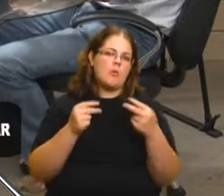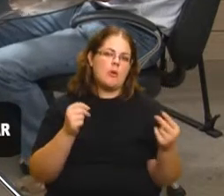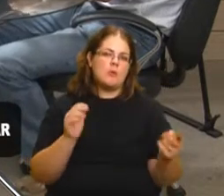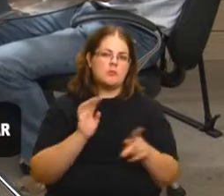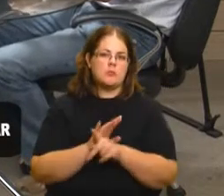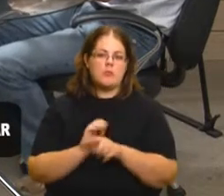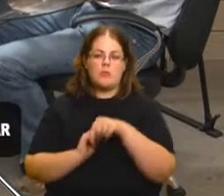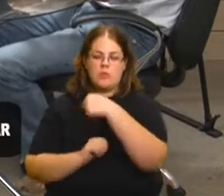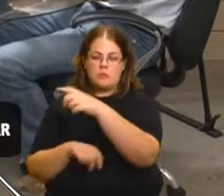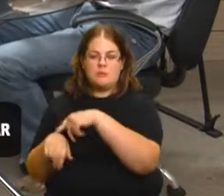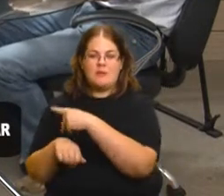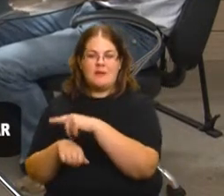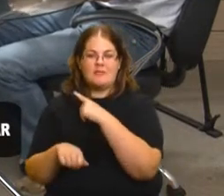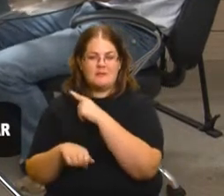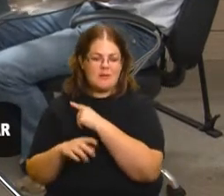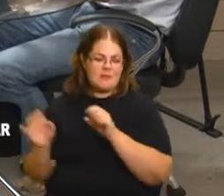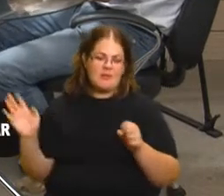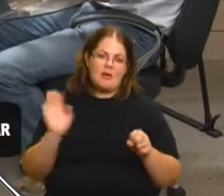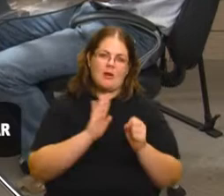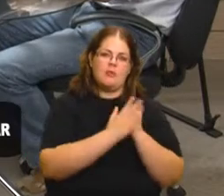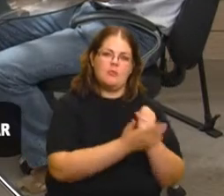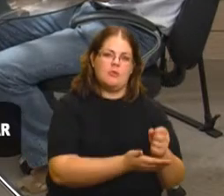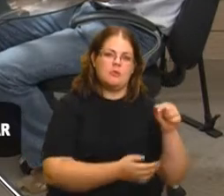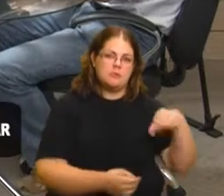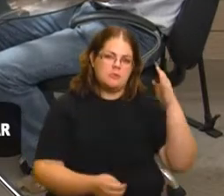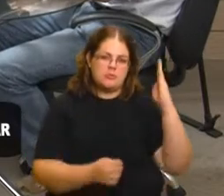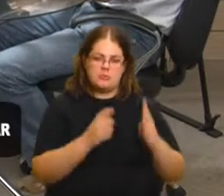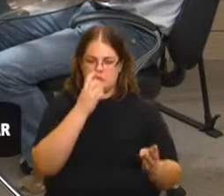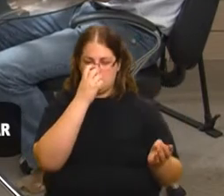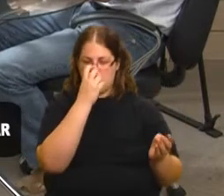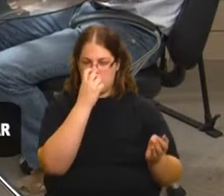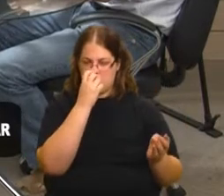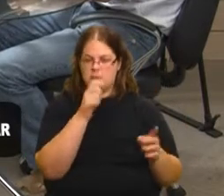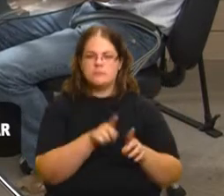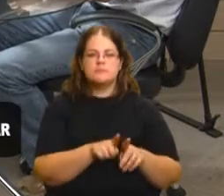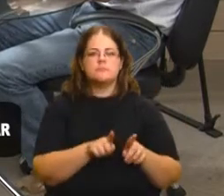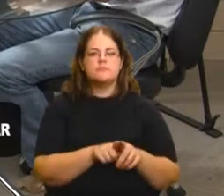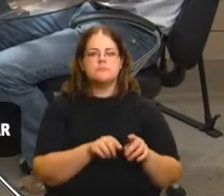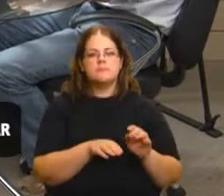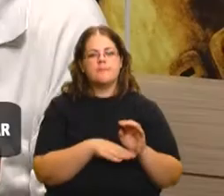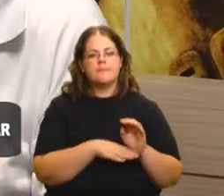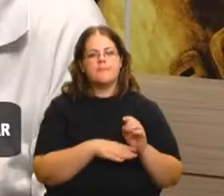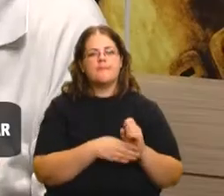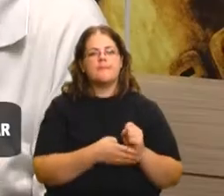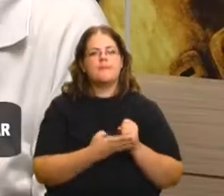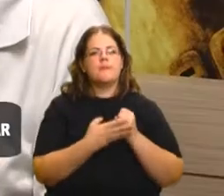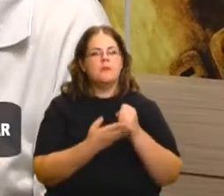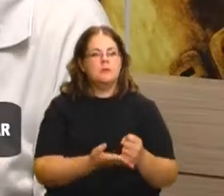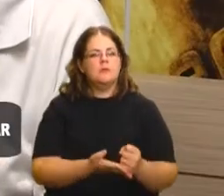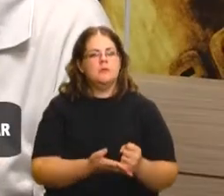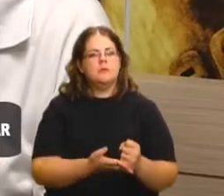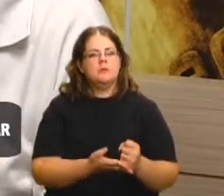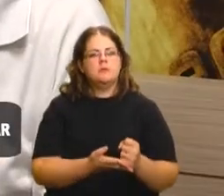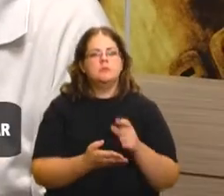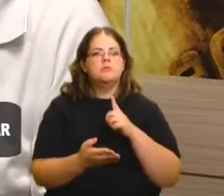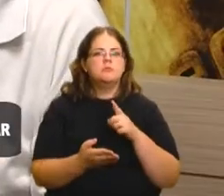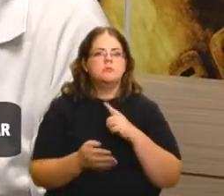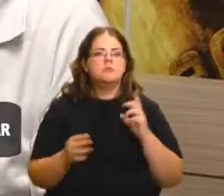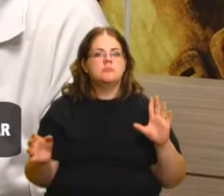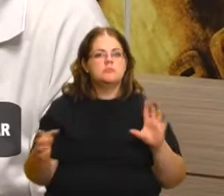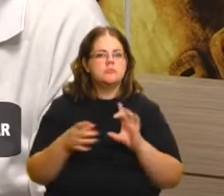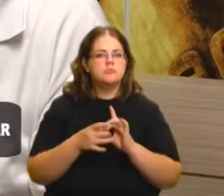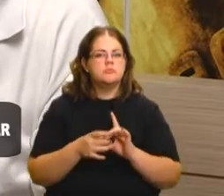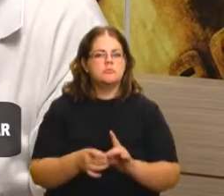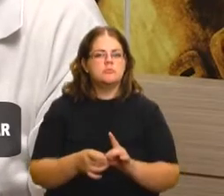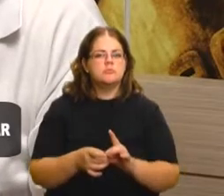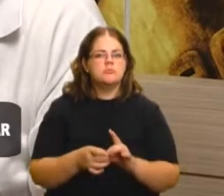presença internacional por trás disso. Alguém deve estar orientando ou conectando esse